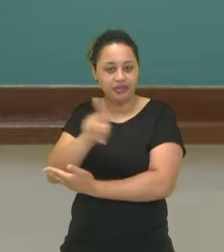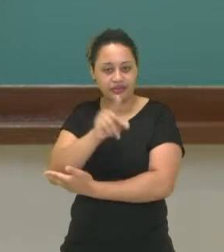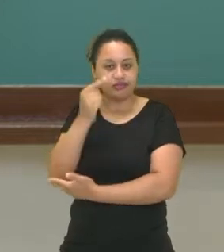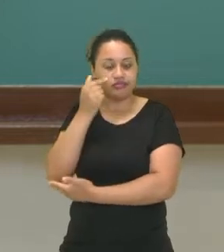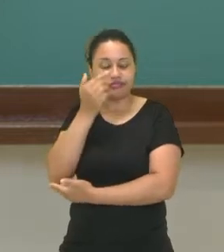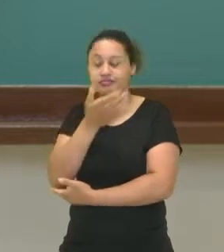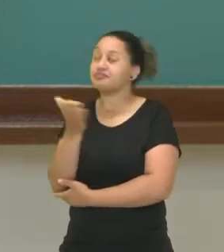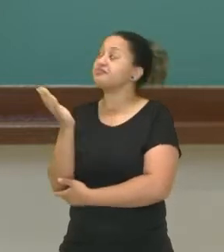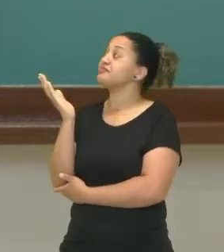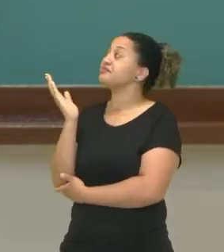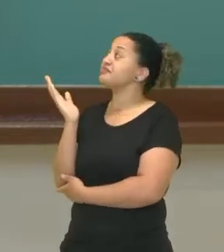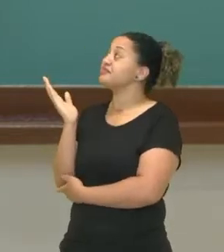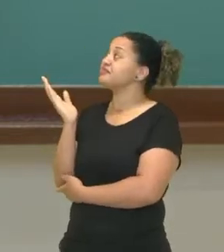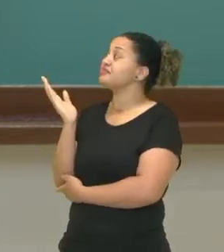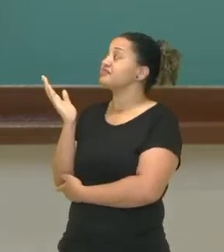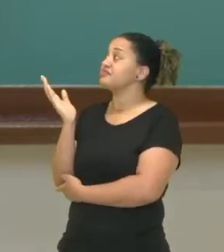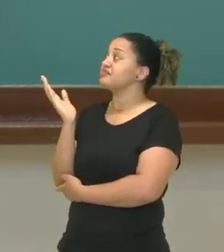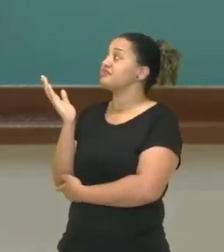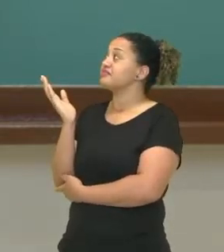lá,